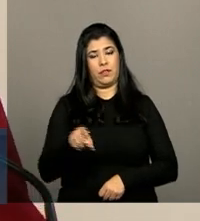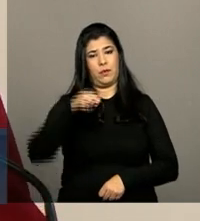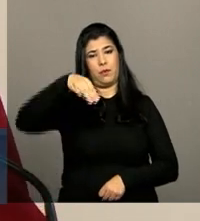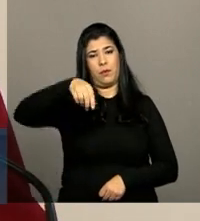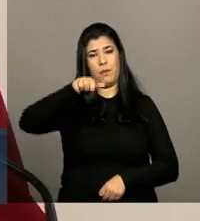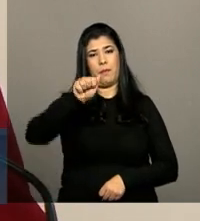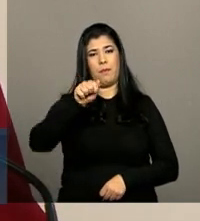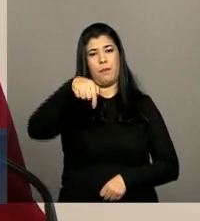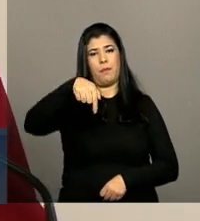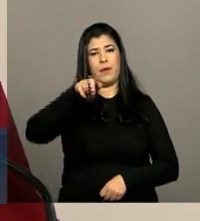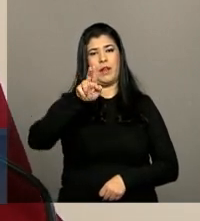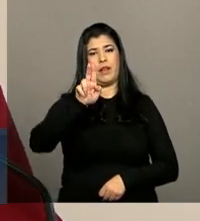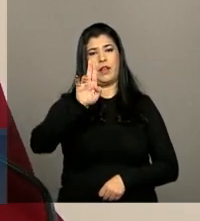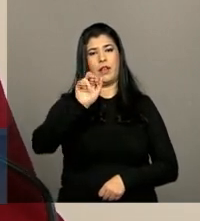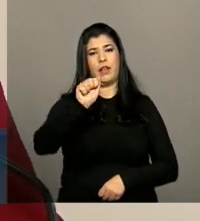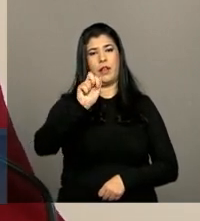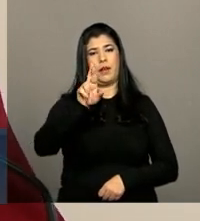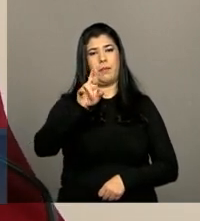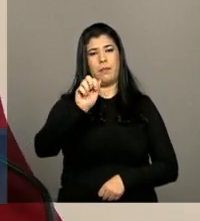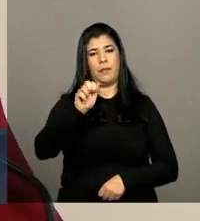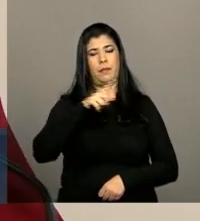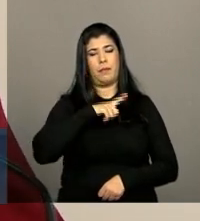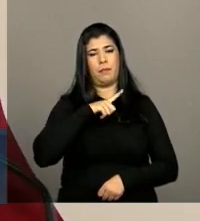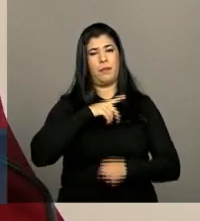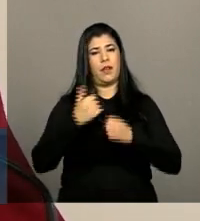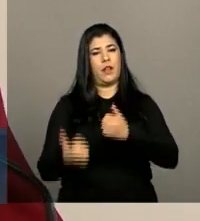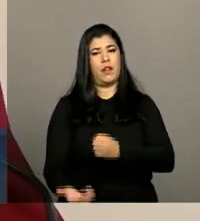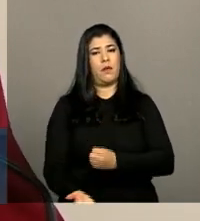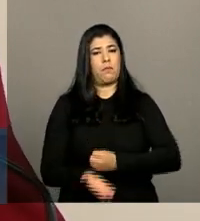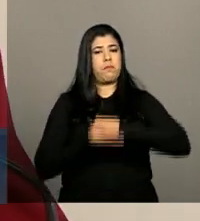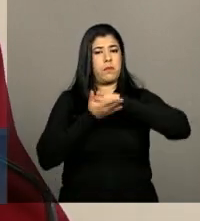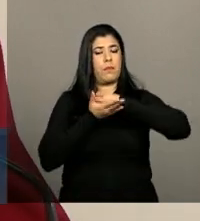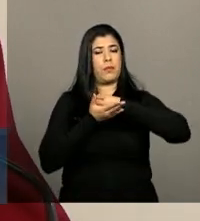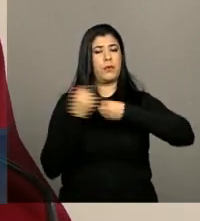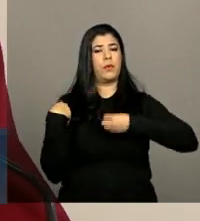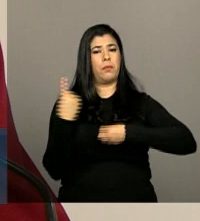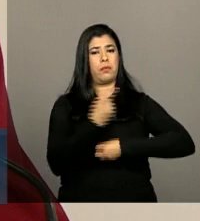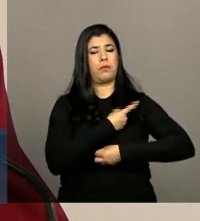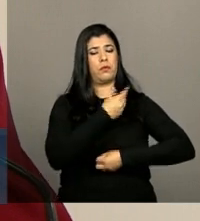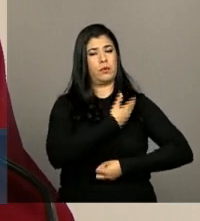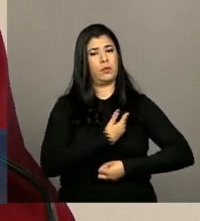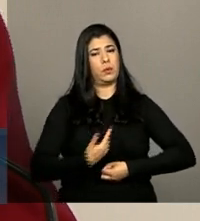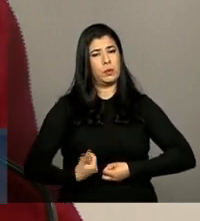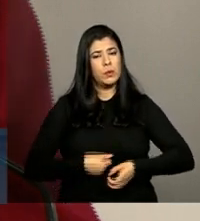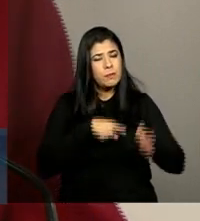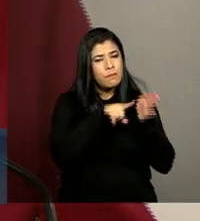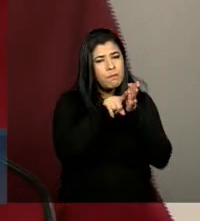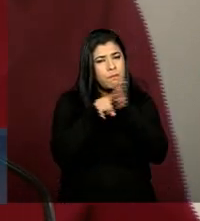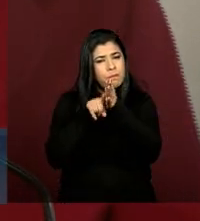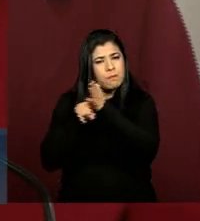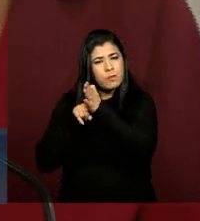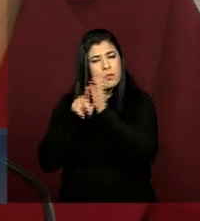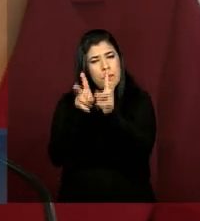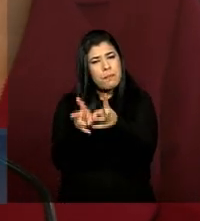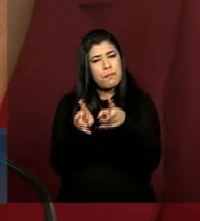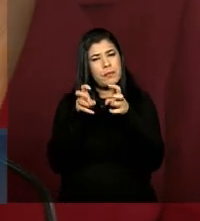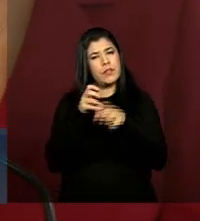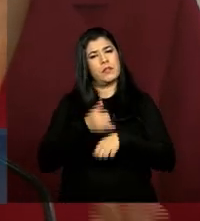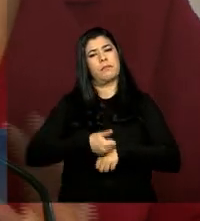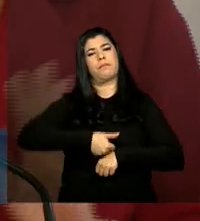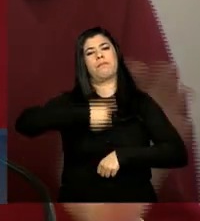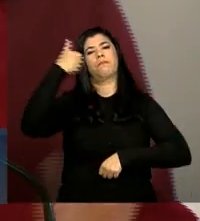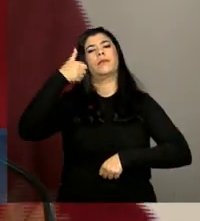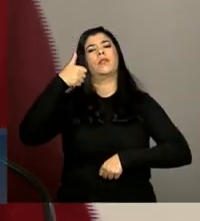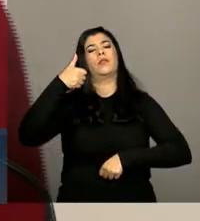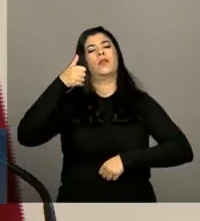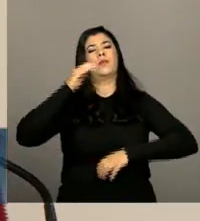um assessoramento para nós identificarmos as melhores alternativas que nos permitam